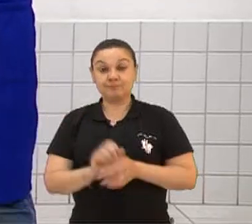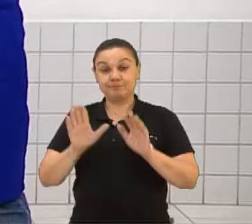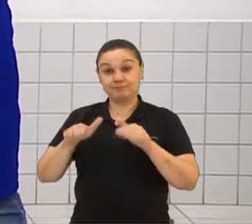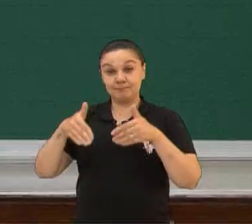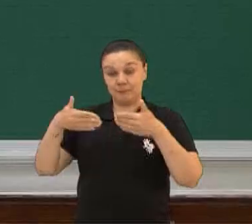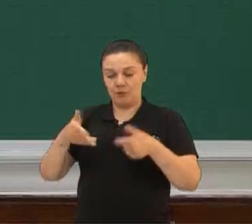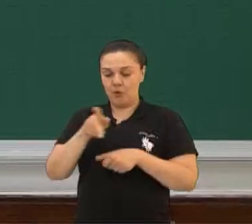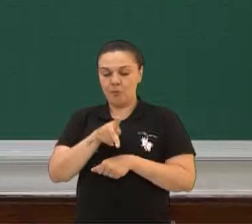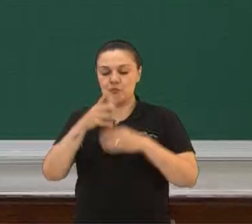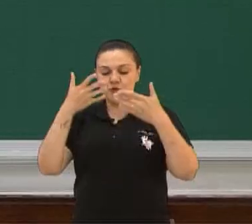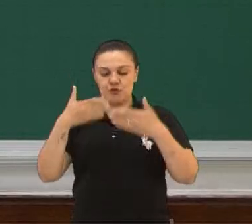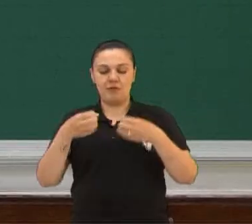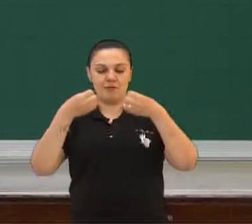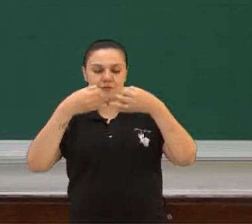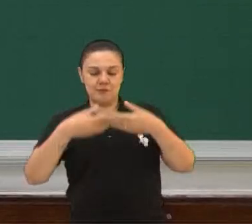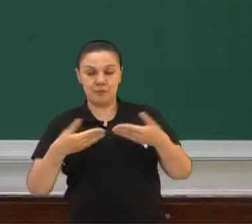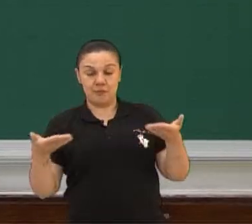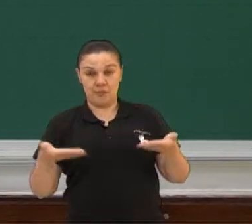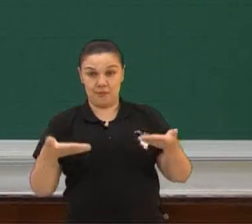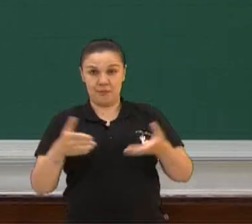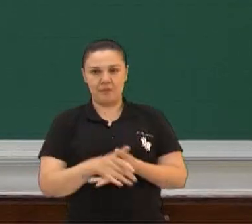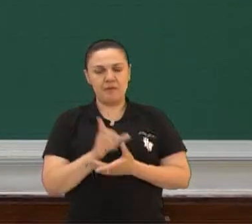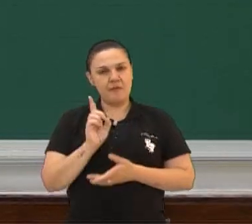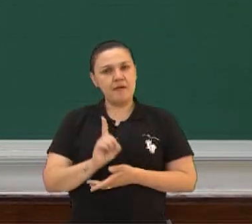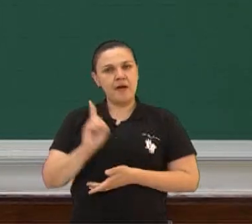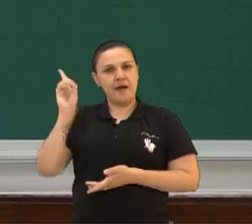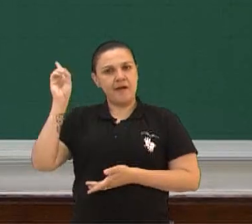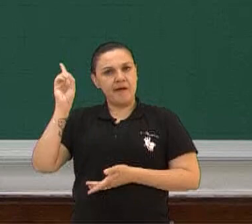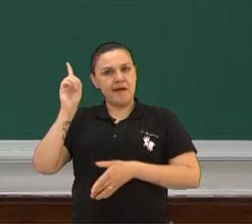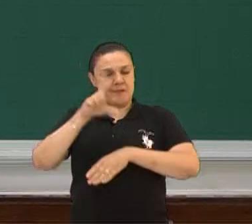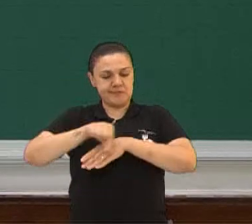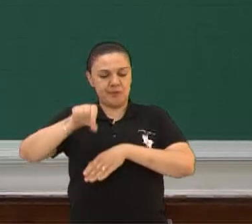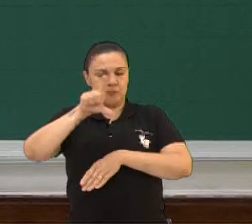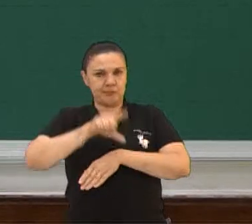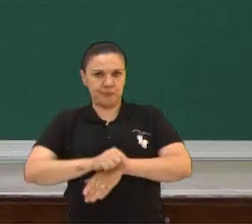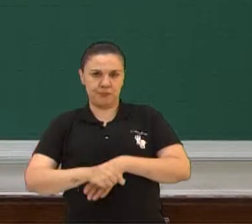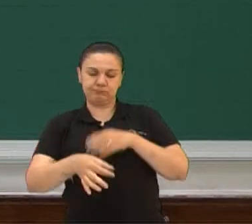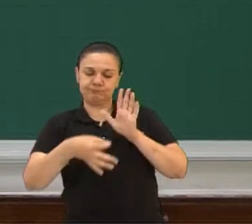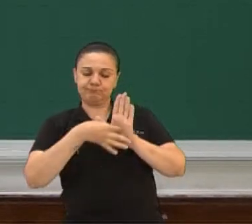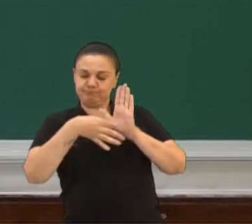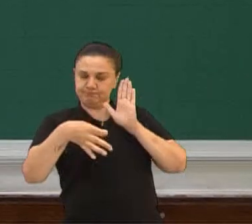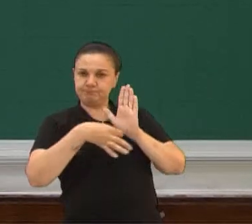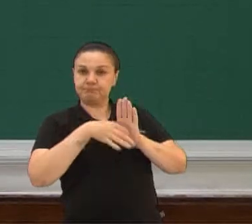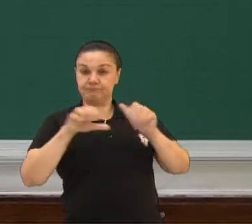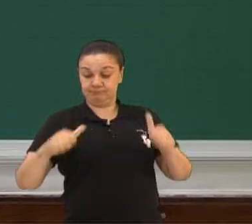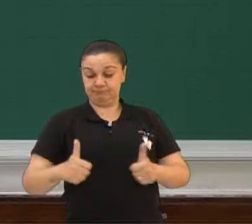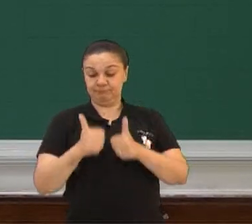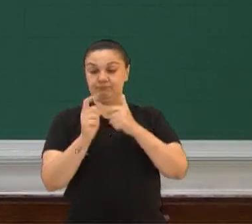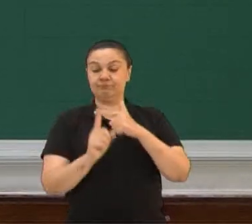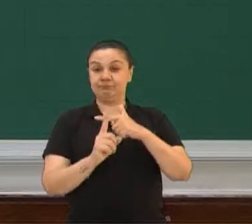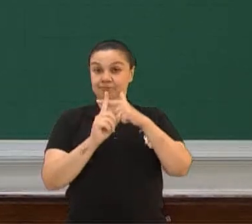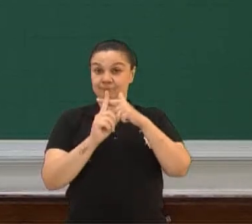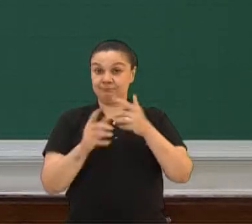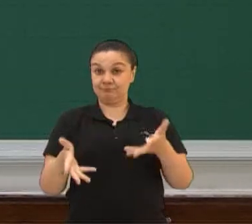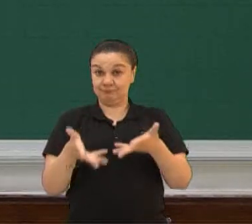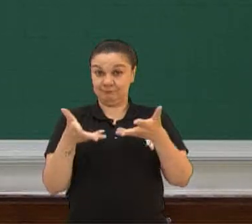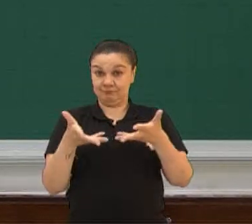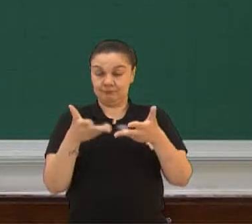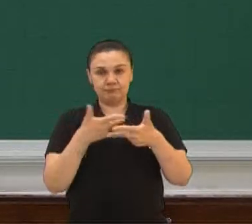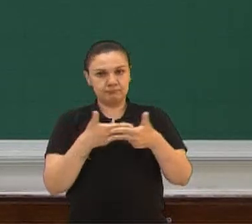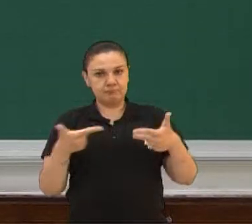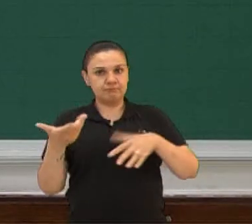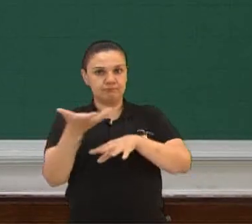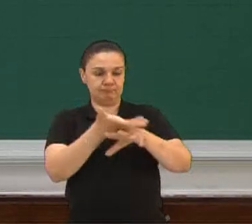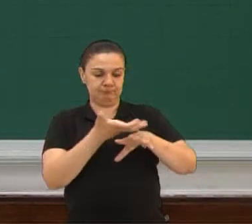professor Luiz acabou de mencionar aqui, esses autores trouxeram críticas e contribuições significativas para várias